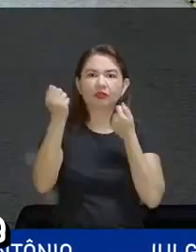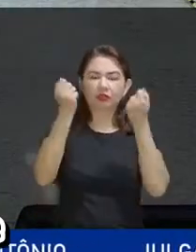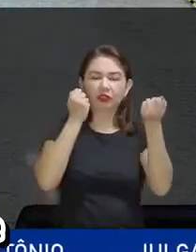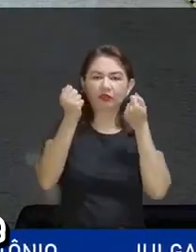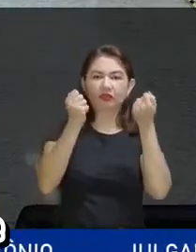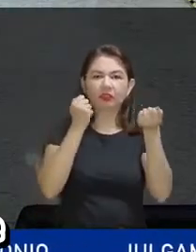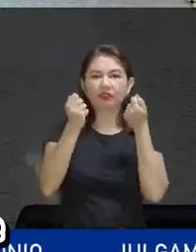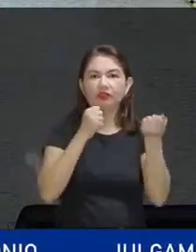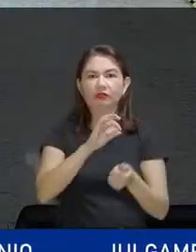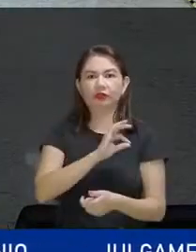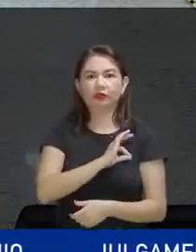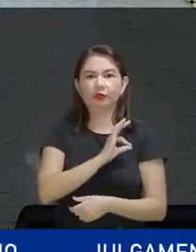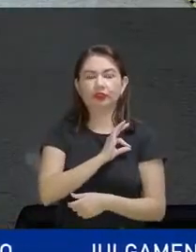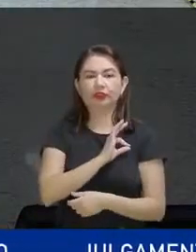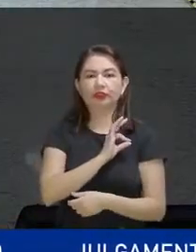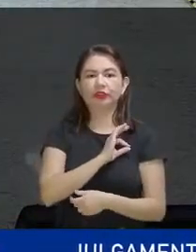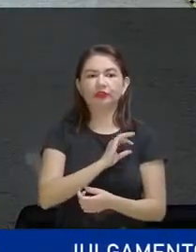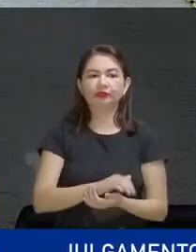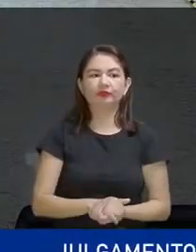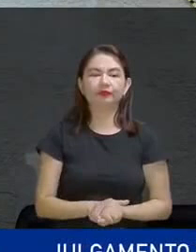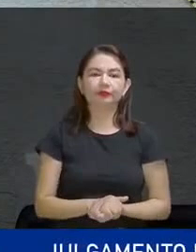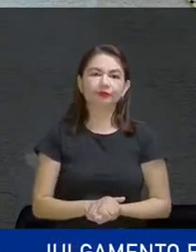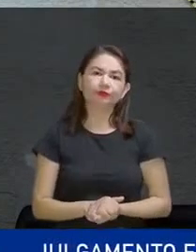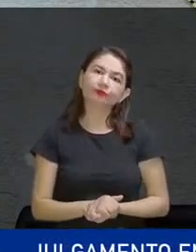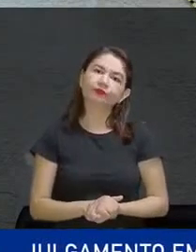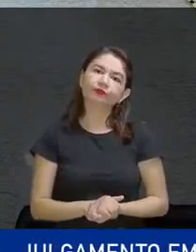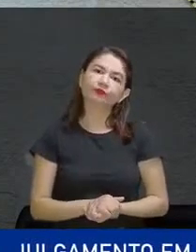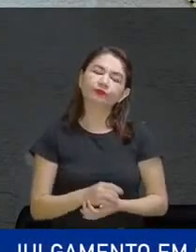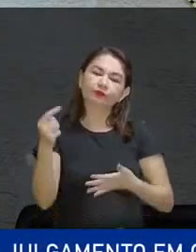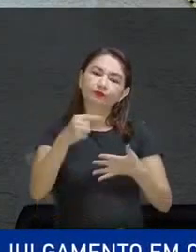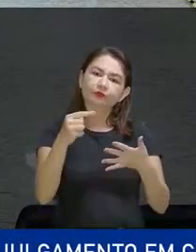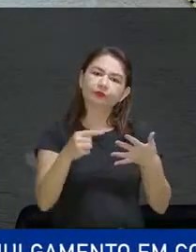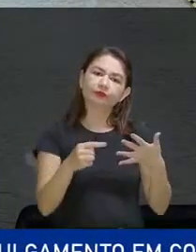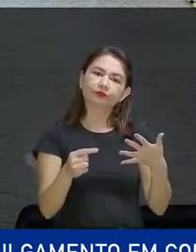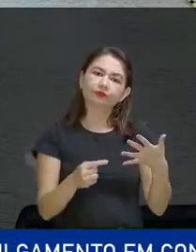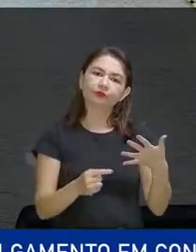de polícia judiciária e demais elementos que constam do